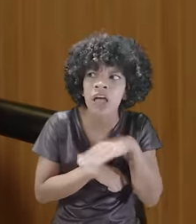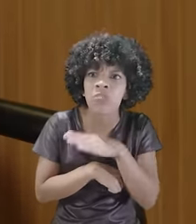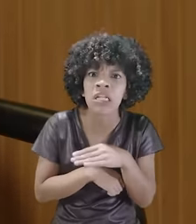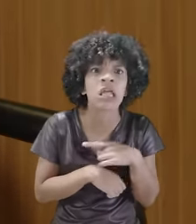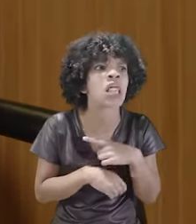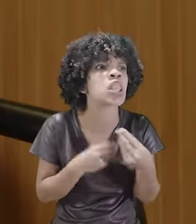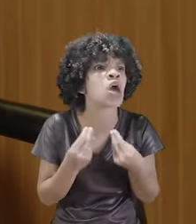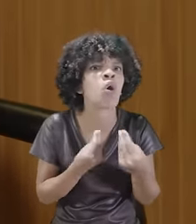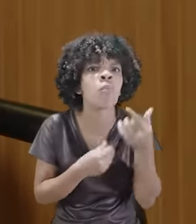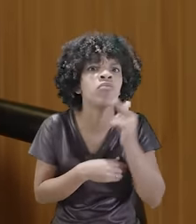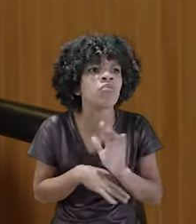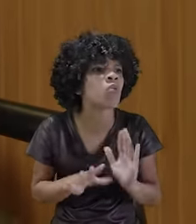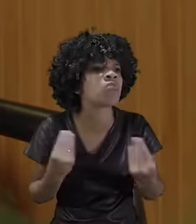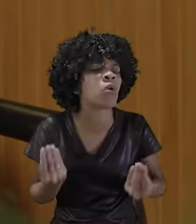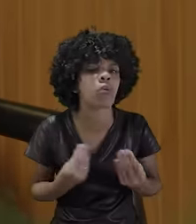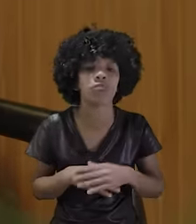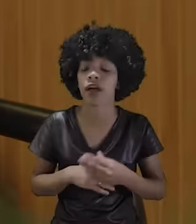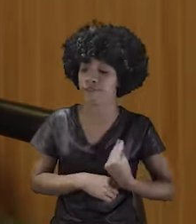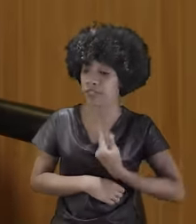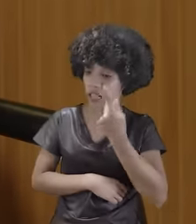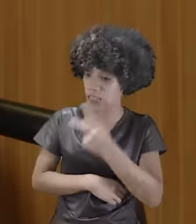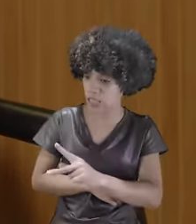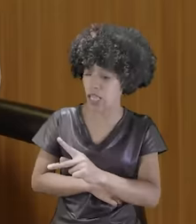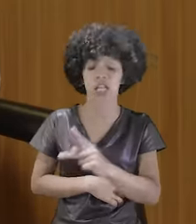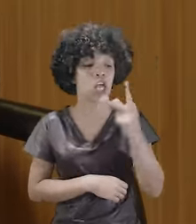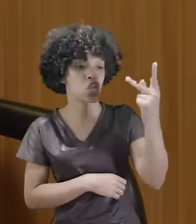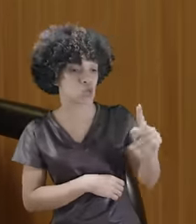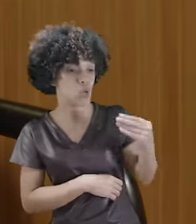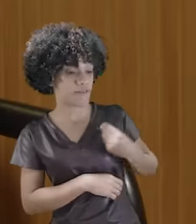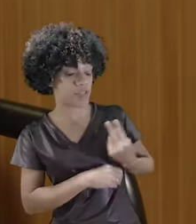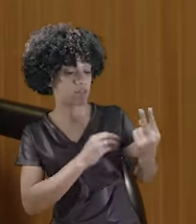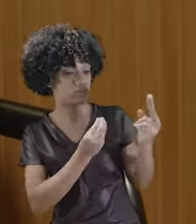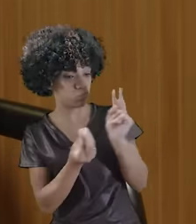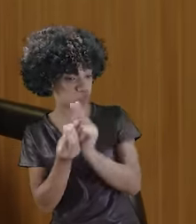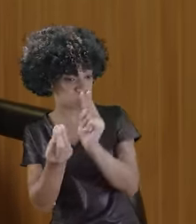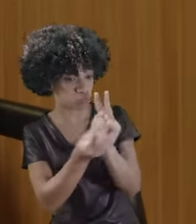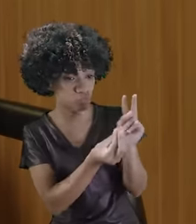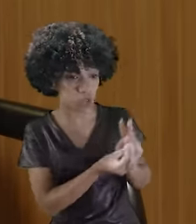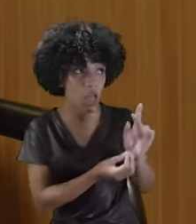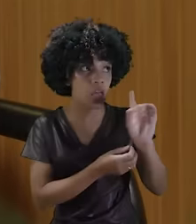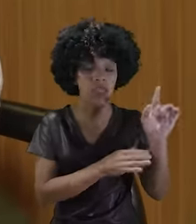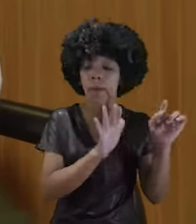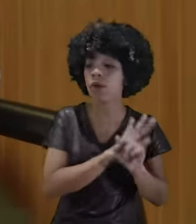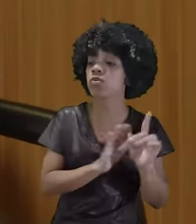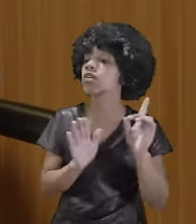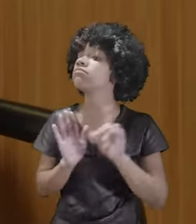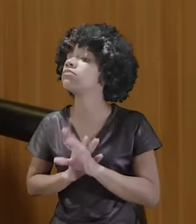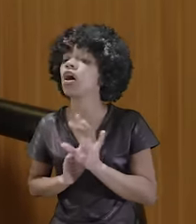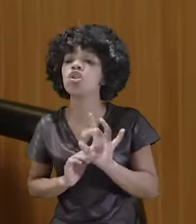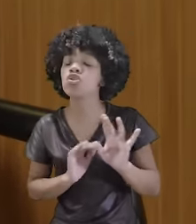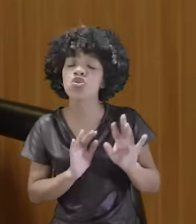mãe Aqui no Brasil tem isso como vou conseguir aí minha mãe falou vida deles e sua vida eu Deus vai perguntar ele vai perguntar você